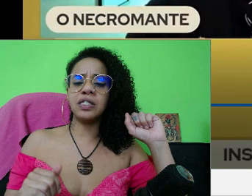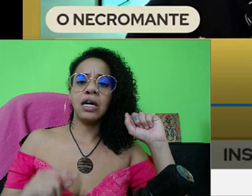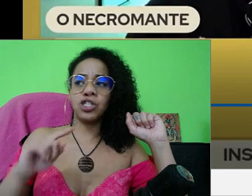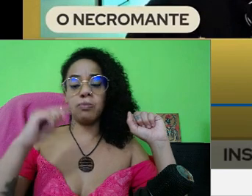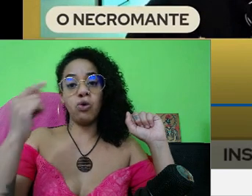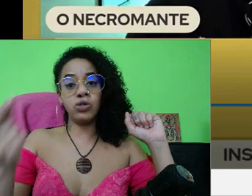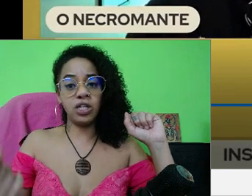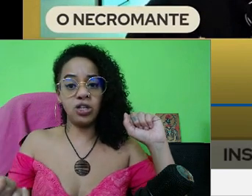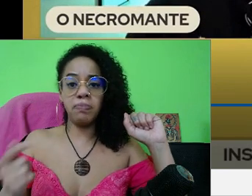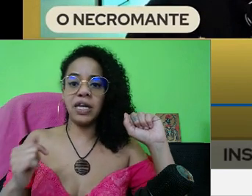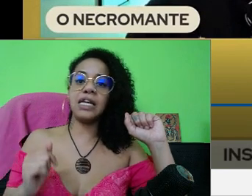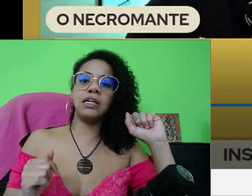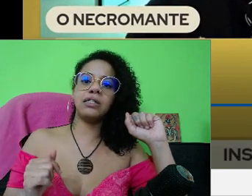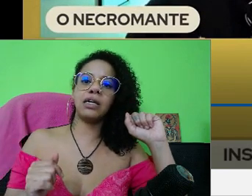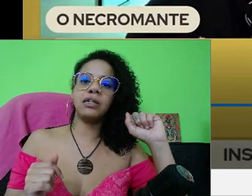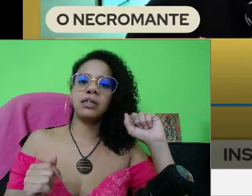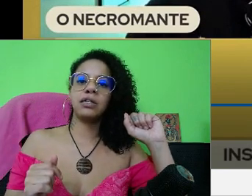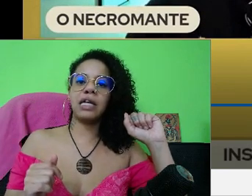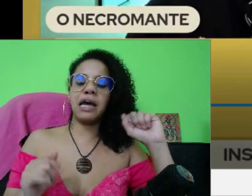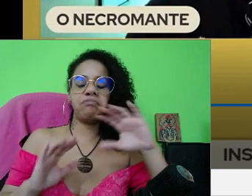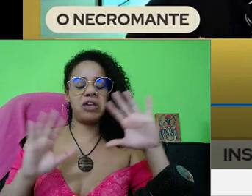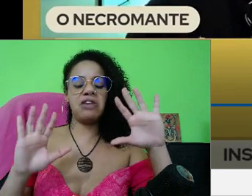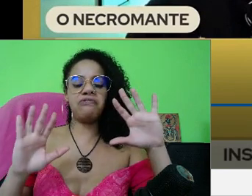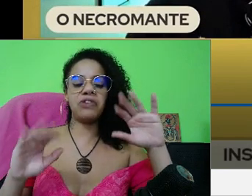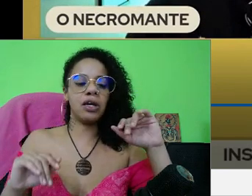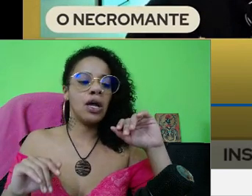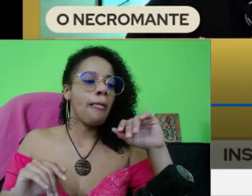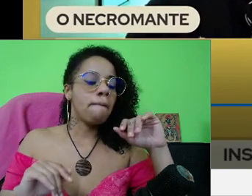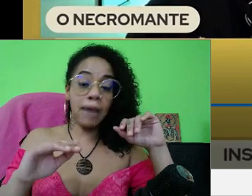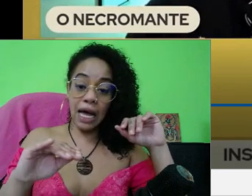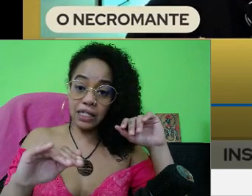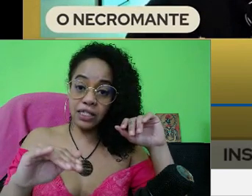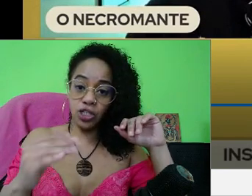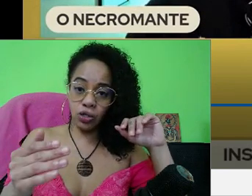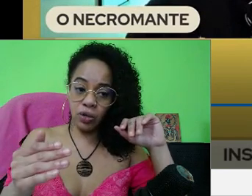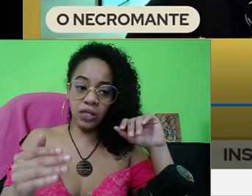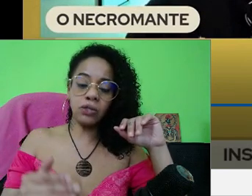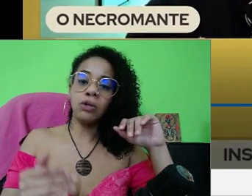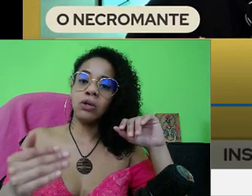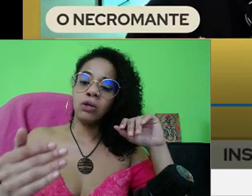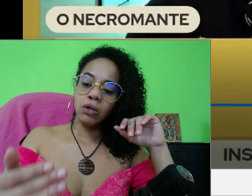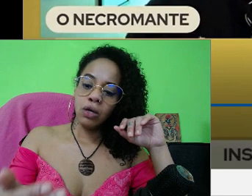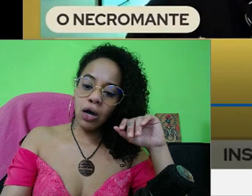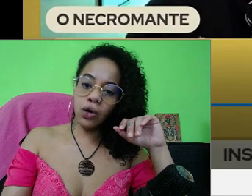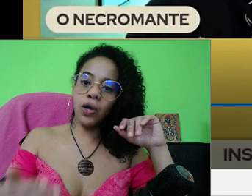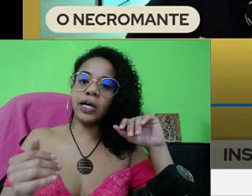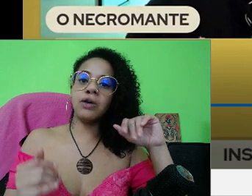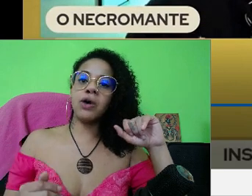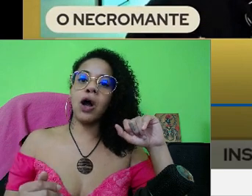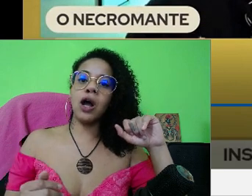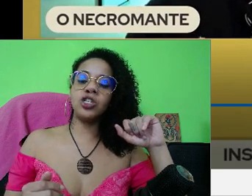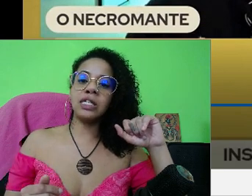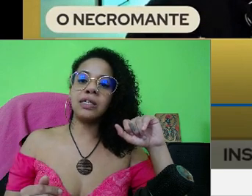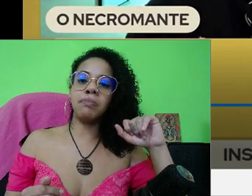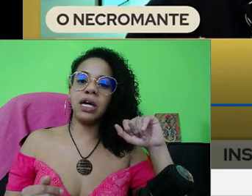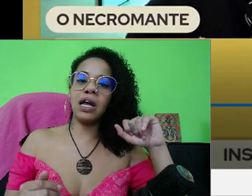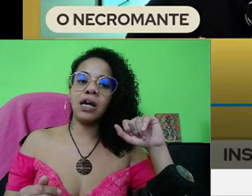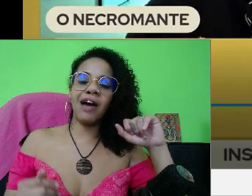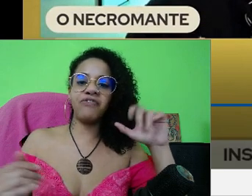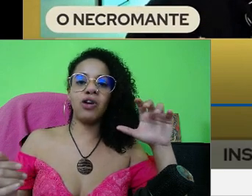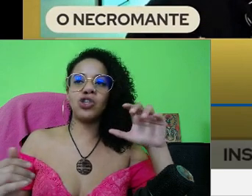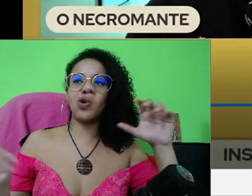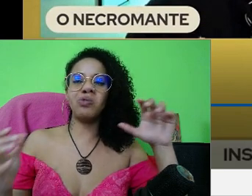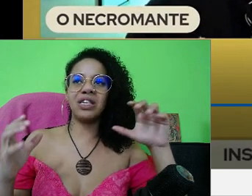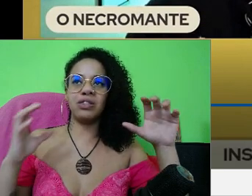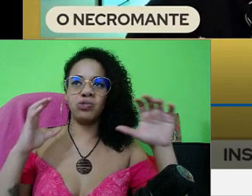favoráveis chamam Rússia de imperialista né enfim mas dito isso eu coloquei o corte na semana